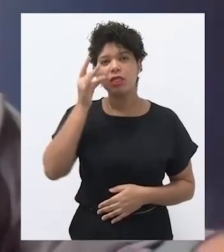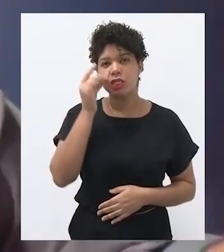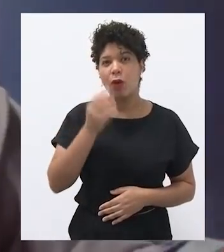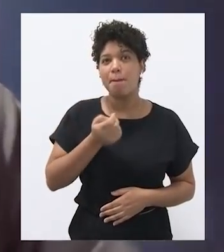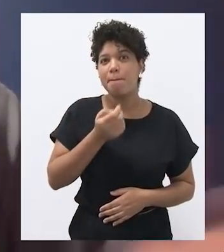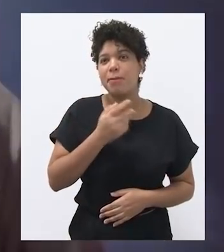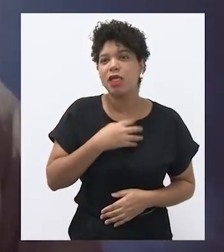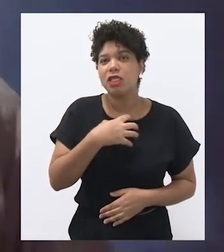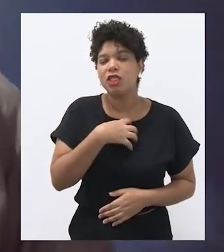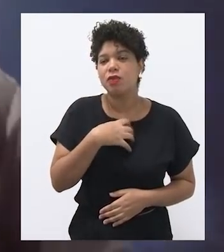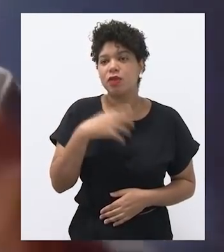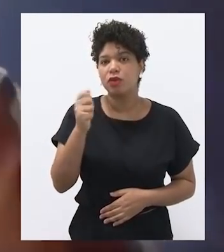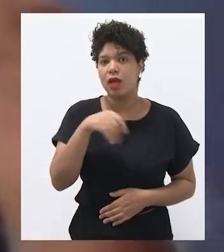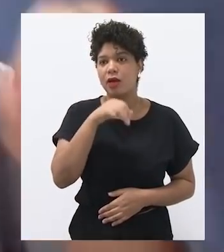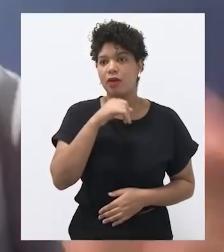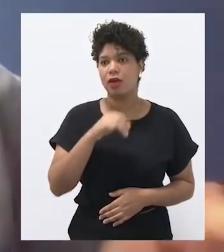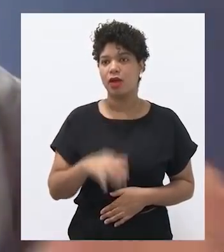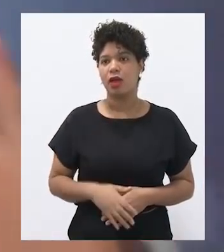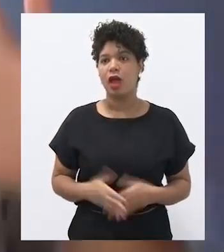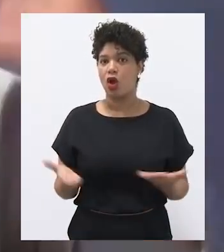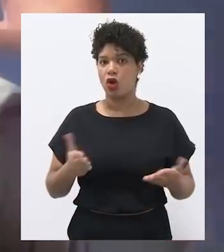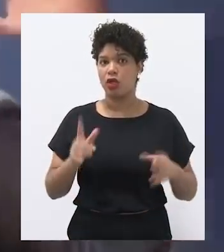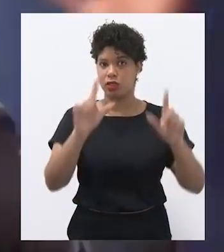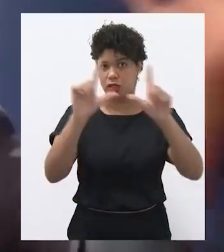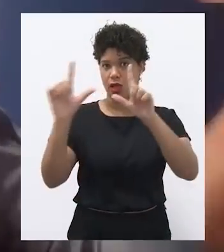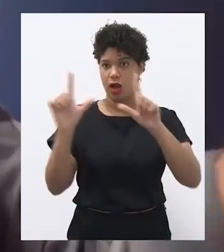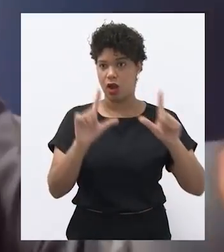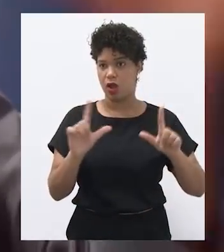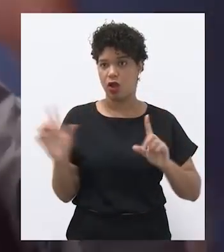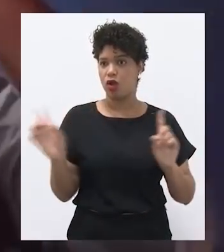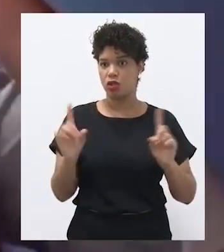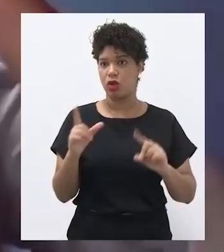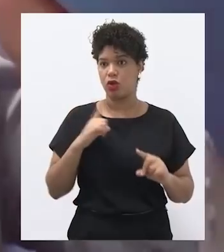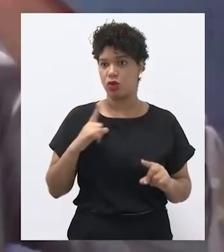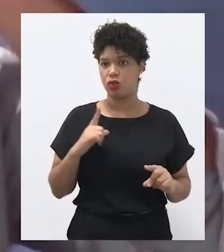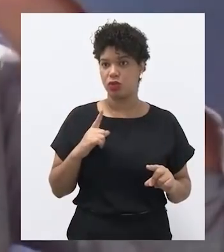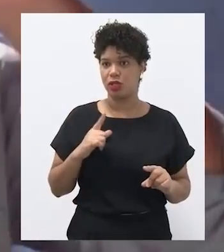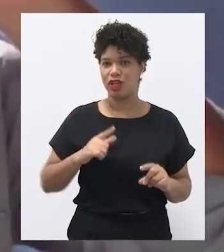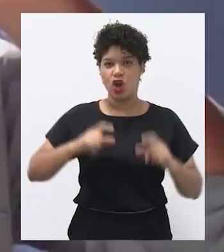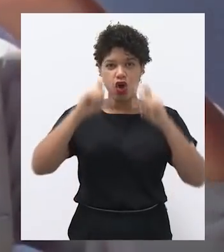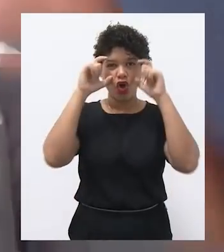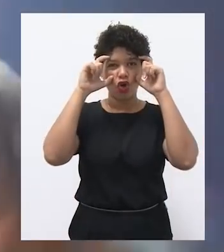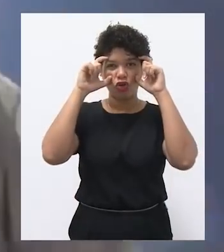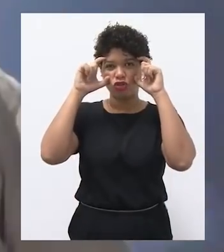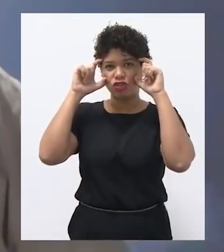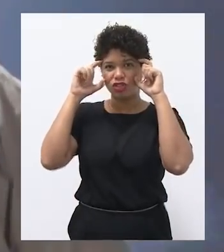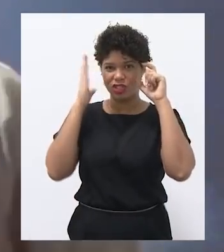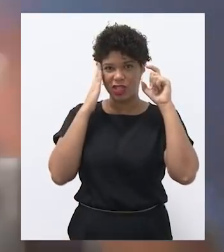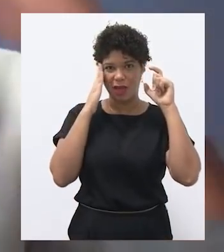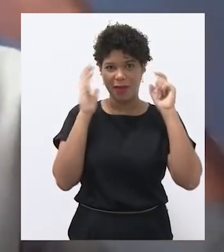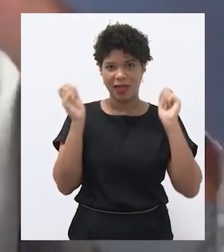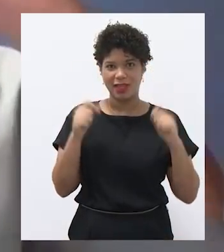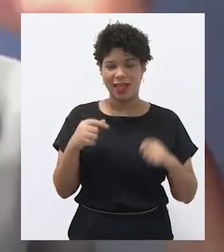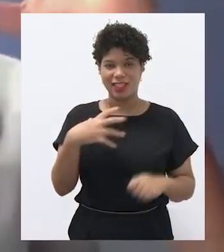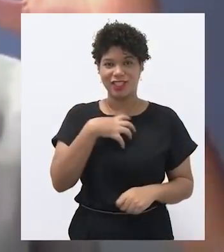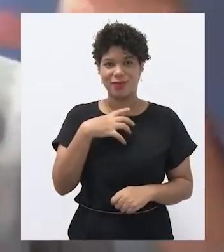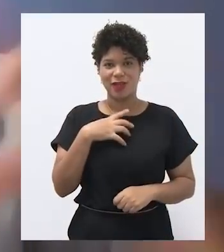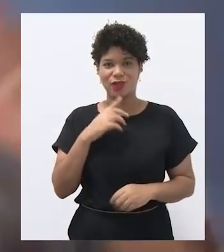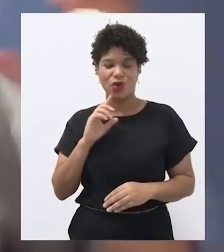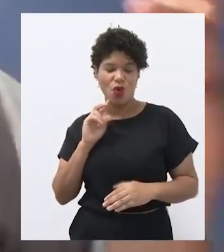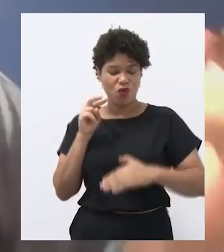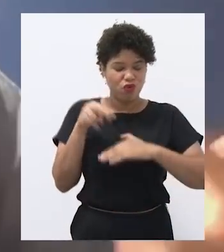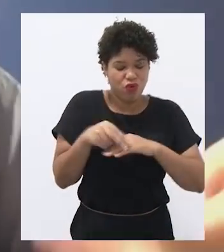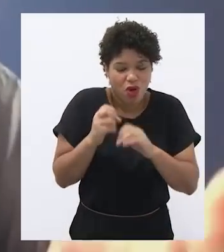numa sala de aula virtual, não nas telinhas, um ambiente composto, no meio do óculos de realidade virtual, com um fone de